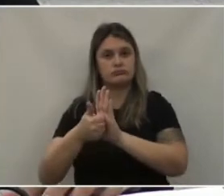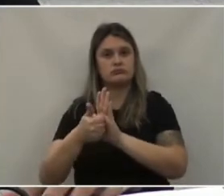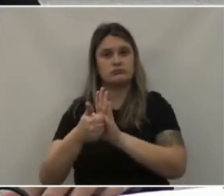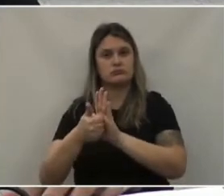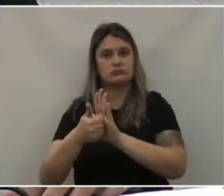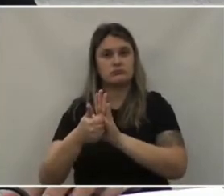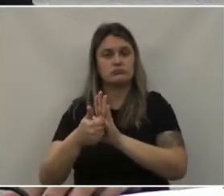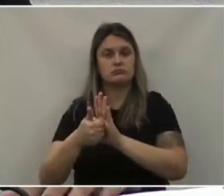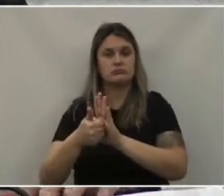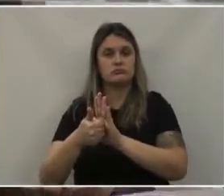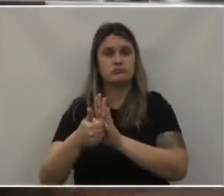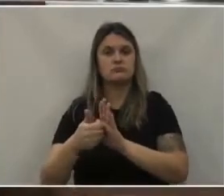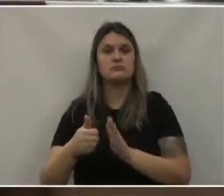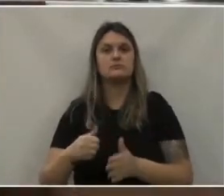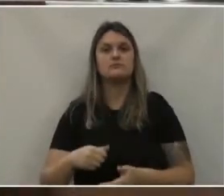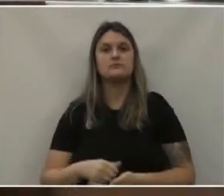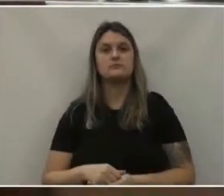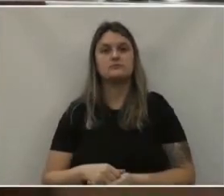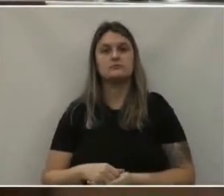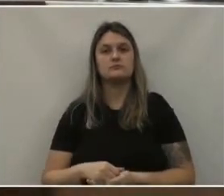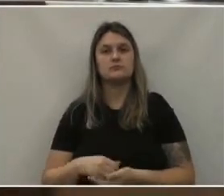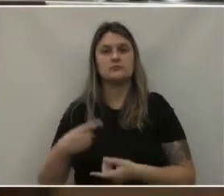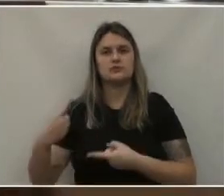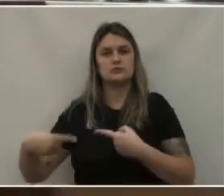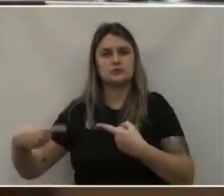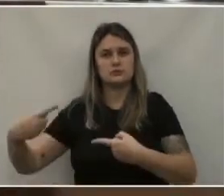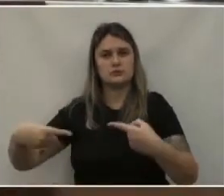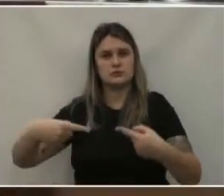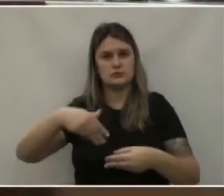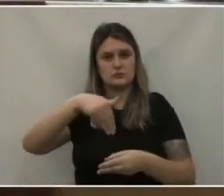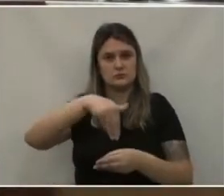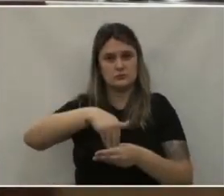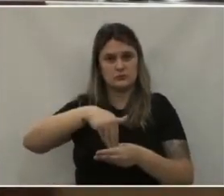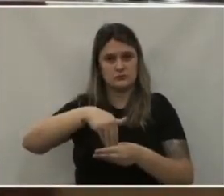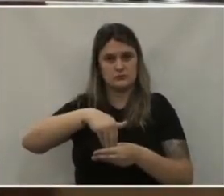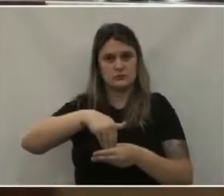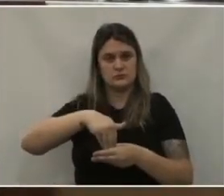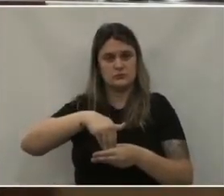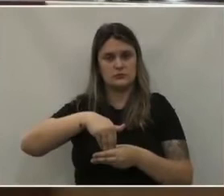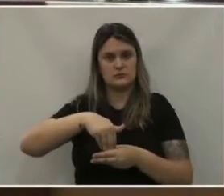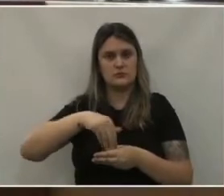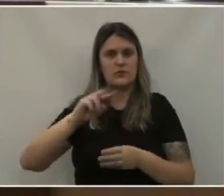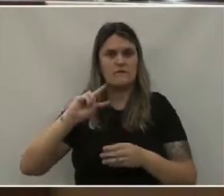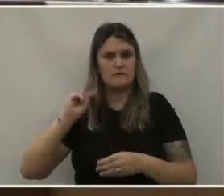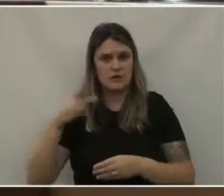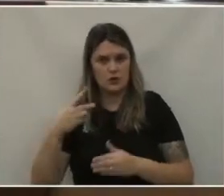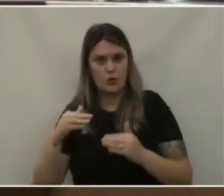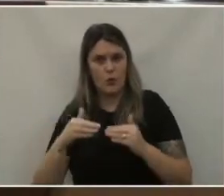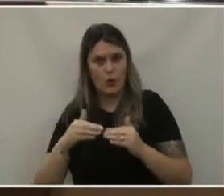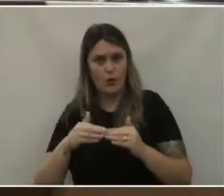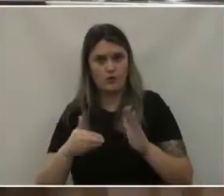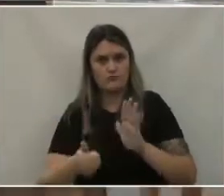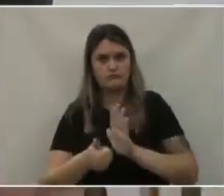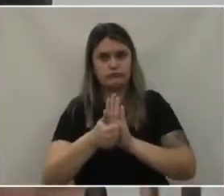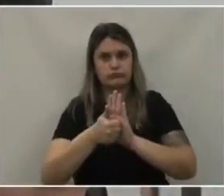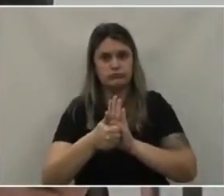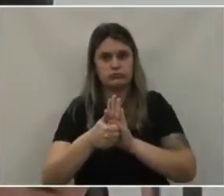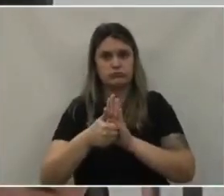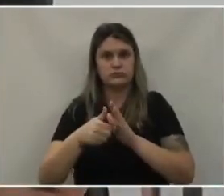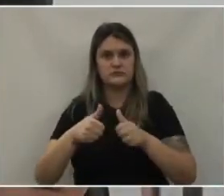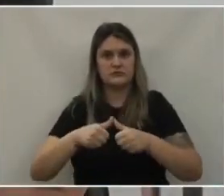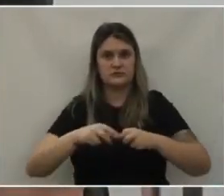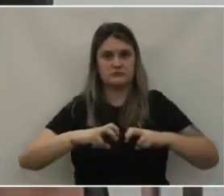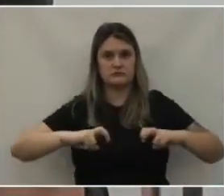favorável. É o parecer. Está em discussão, em votação, senhores vereadores que aprovam, permaneçam como